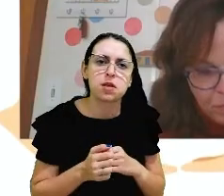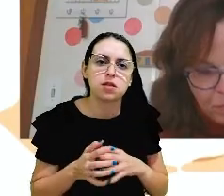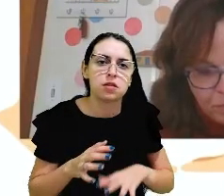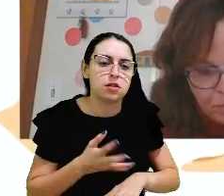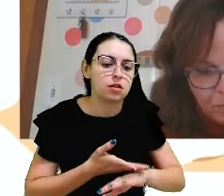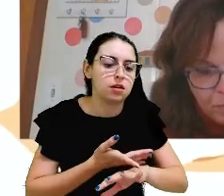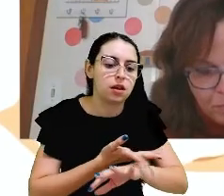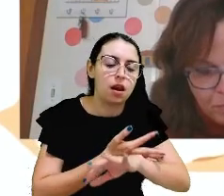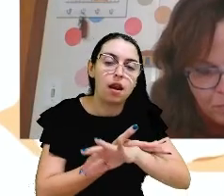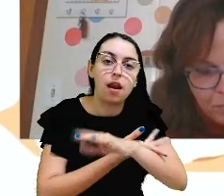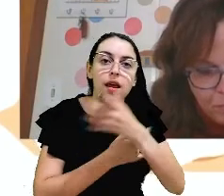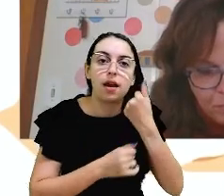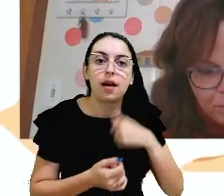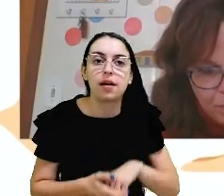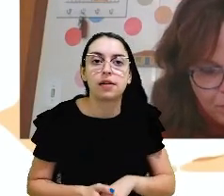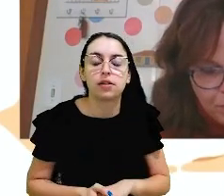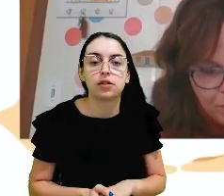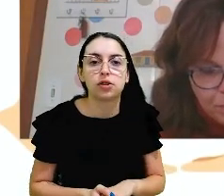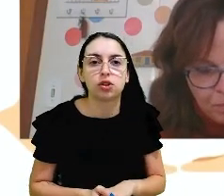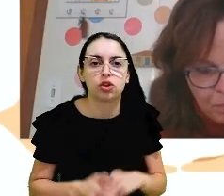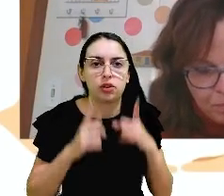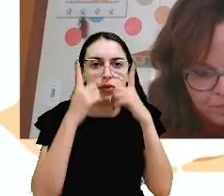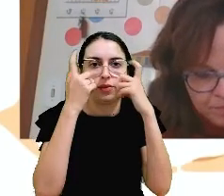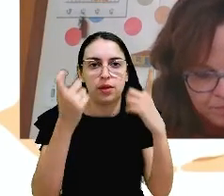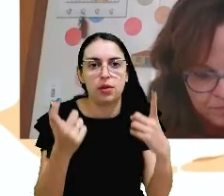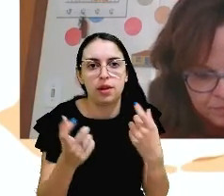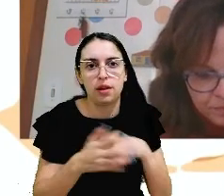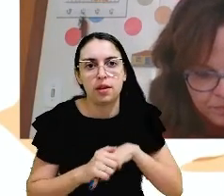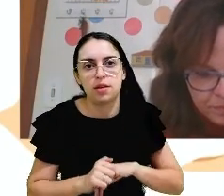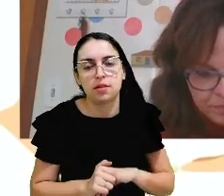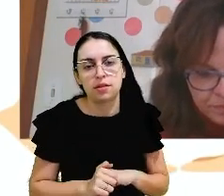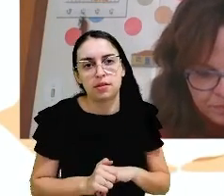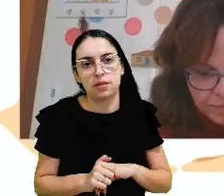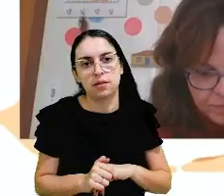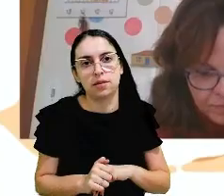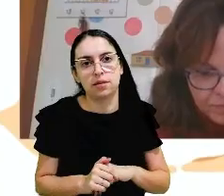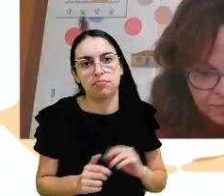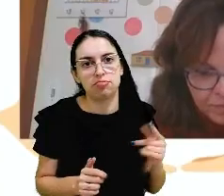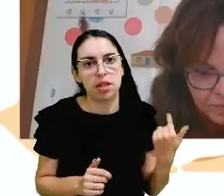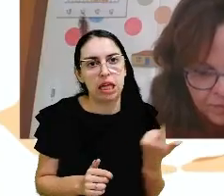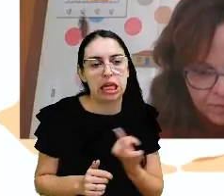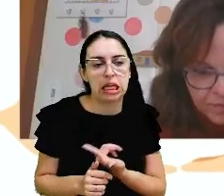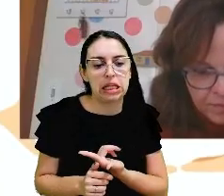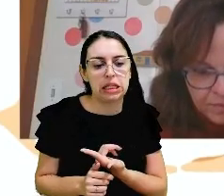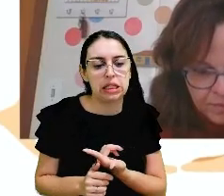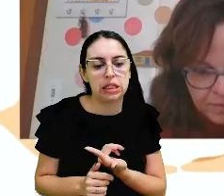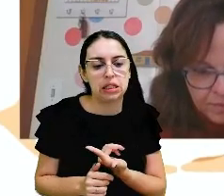afloradas de violência, e elas